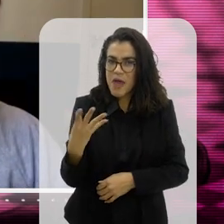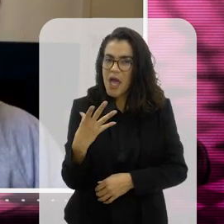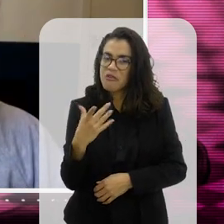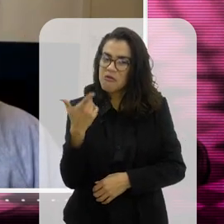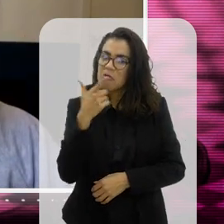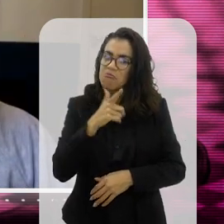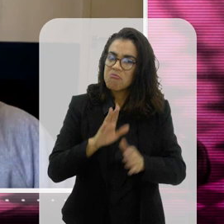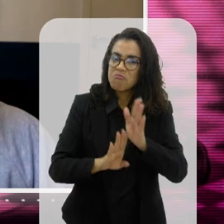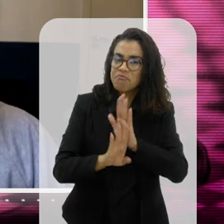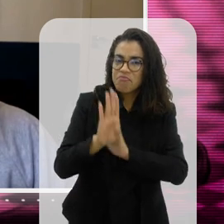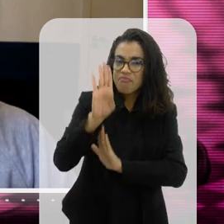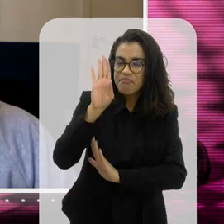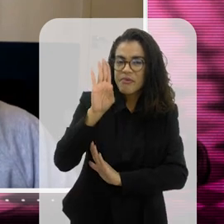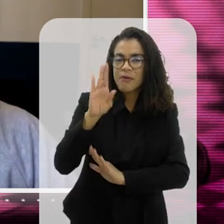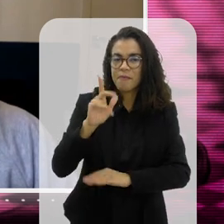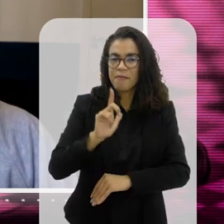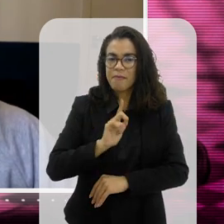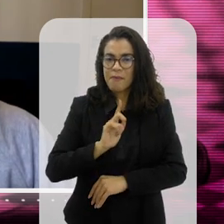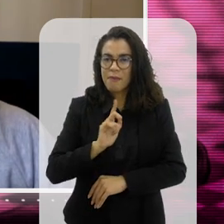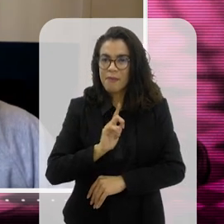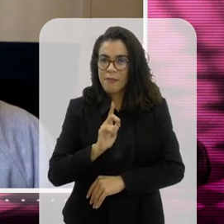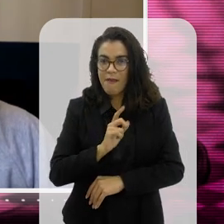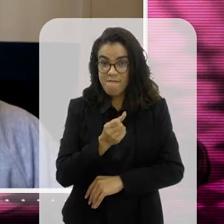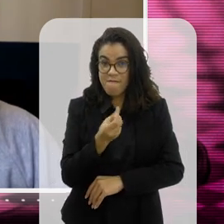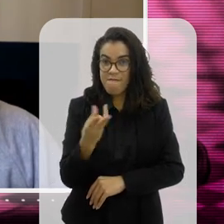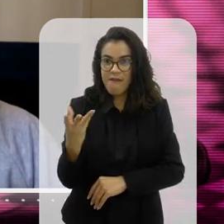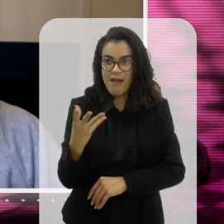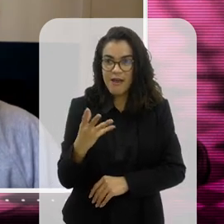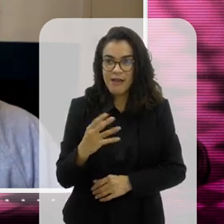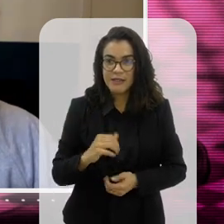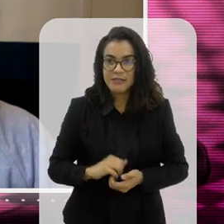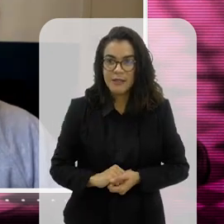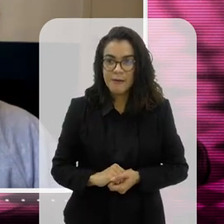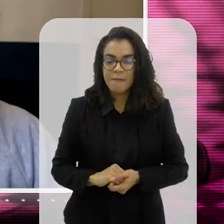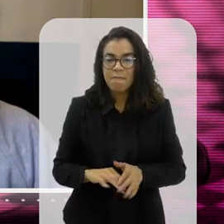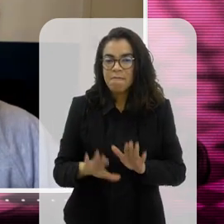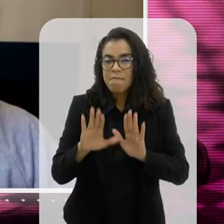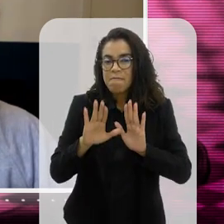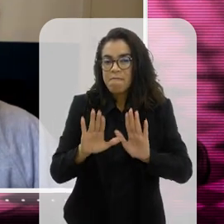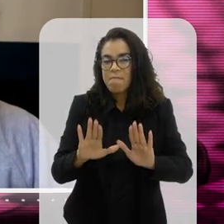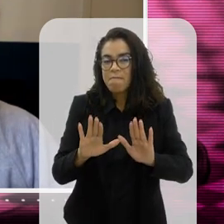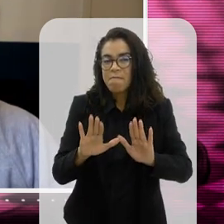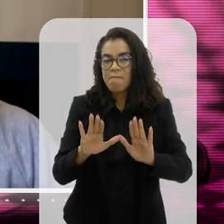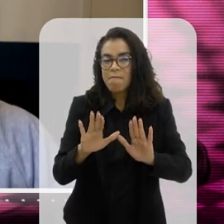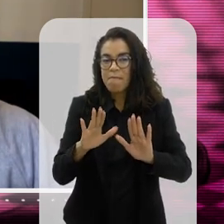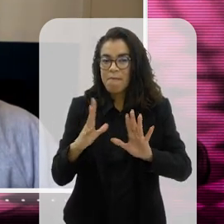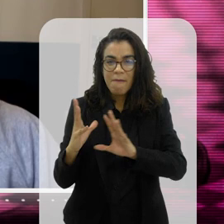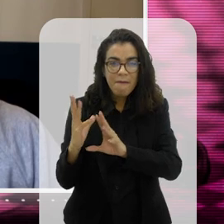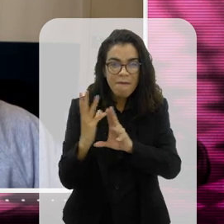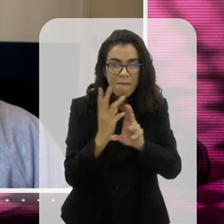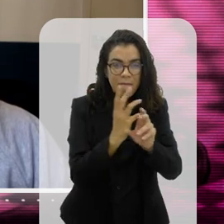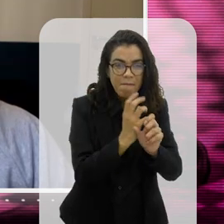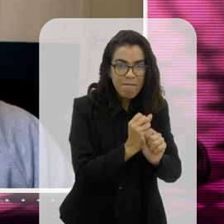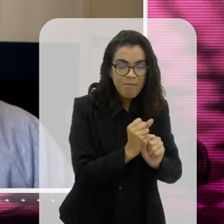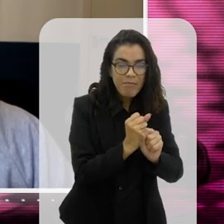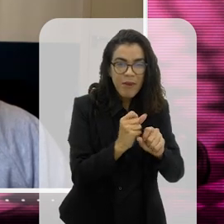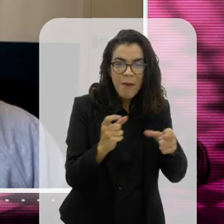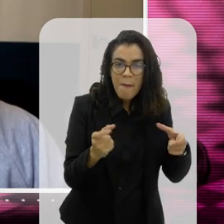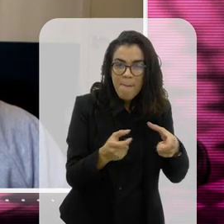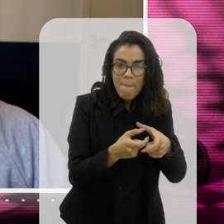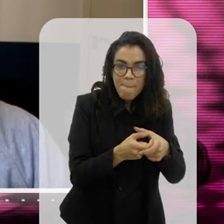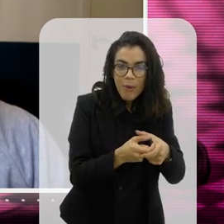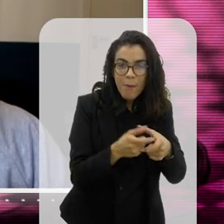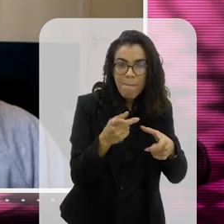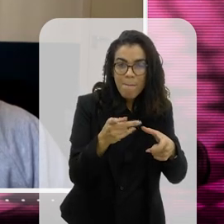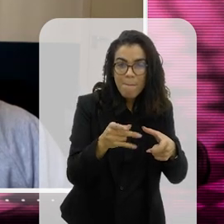bastante, elas têm engajamento, elas têm aquela rede, são muitas. Mas se você pegar o número